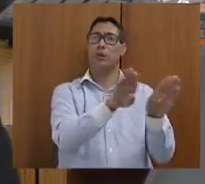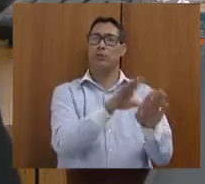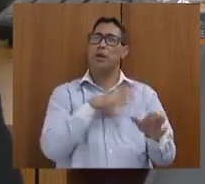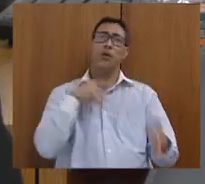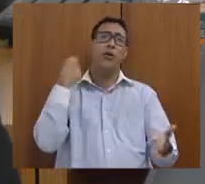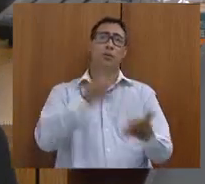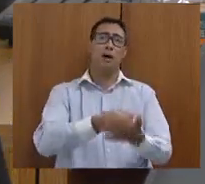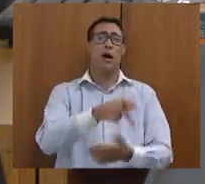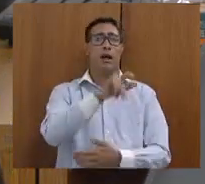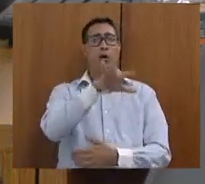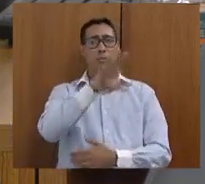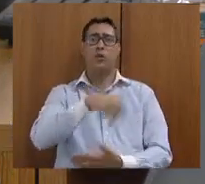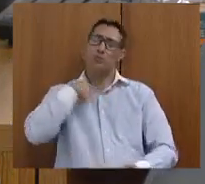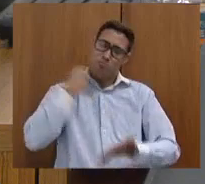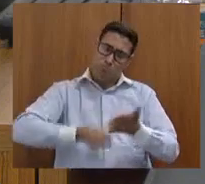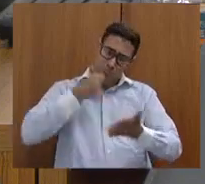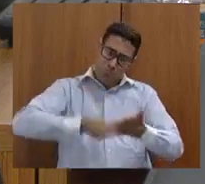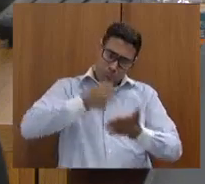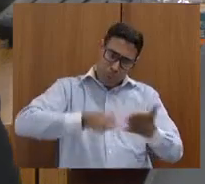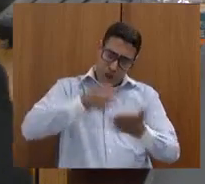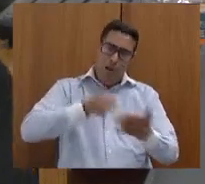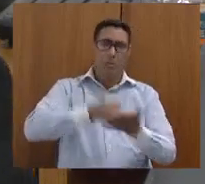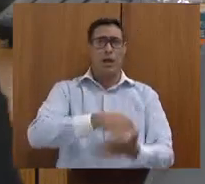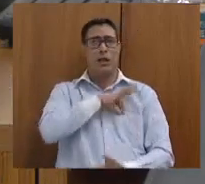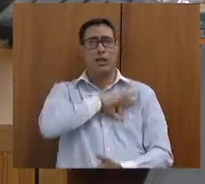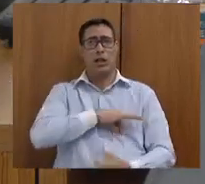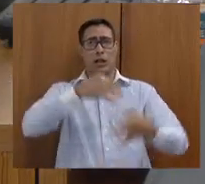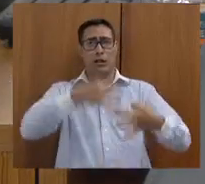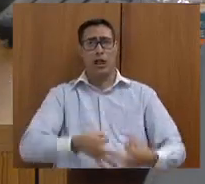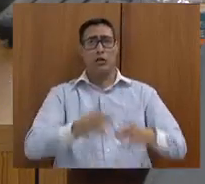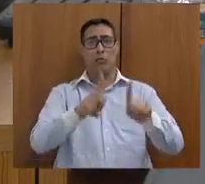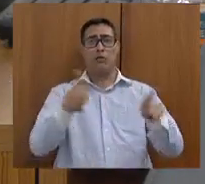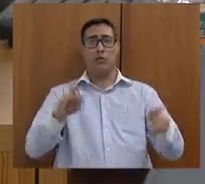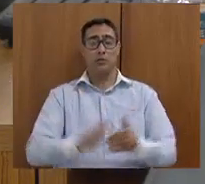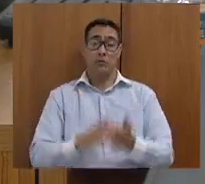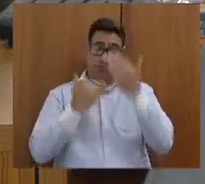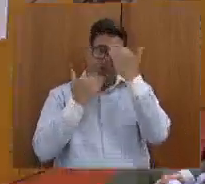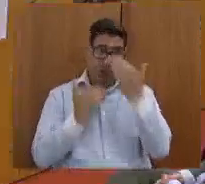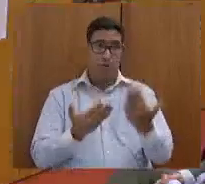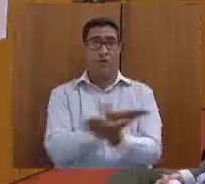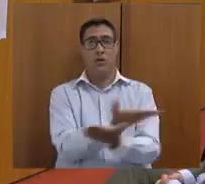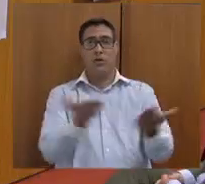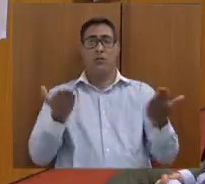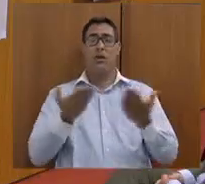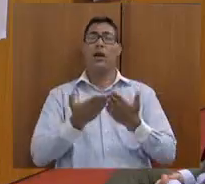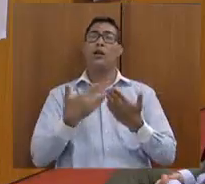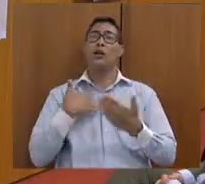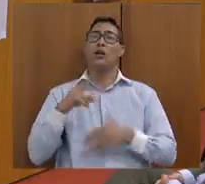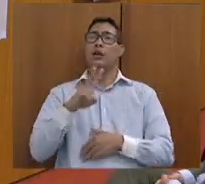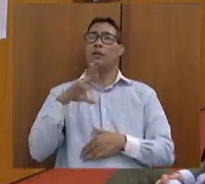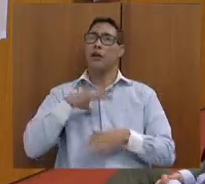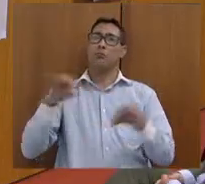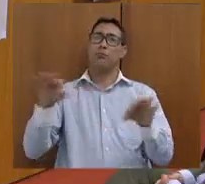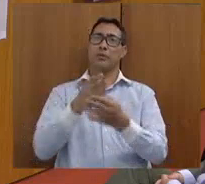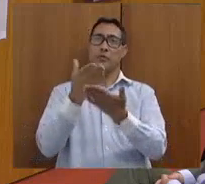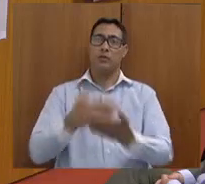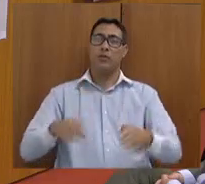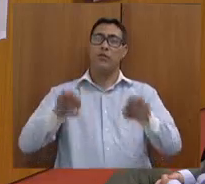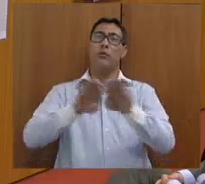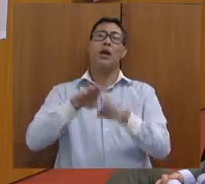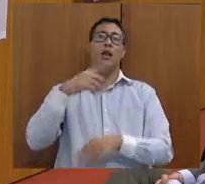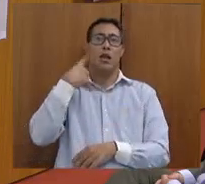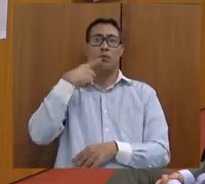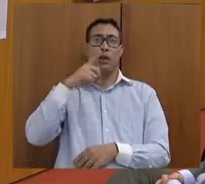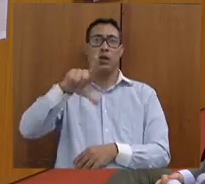pagar o peso vamos brigar para pagar o piso para os professores Obrigada deputada Macaé vou passar agora as considerações finais a deputada Lohana